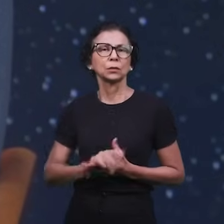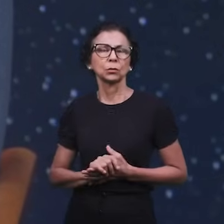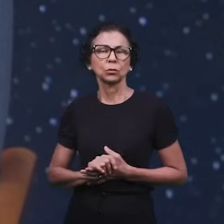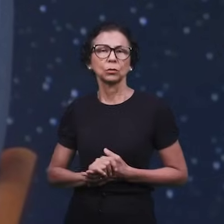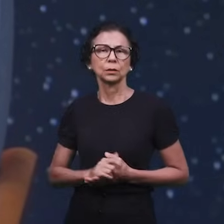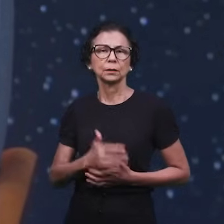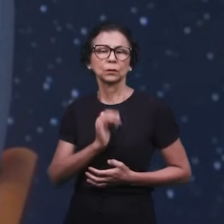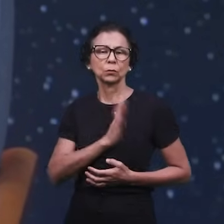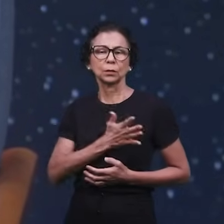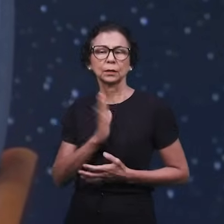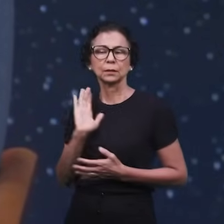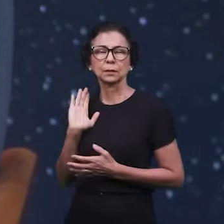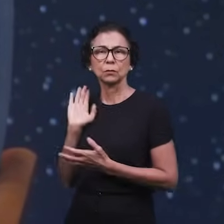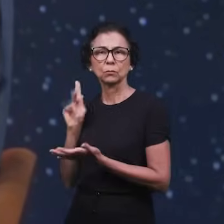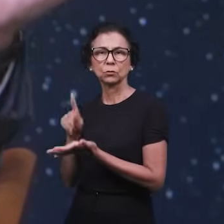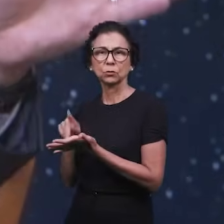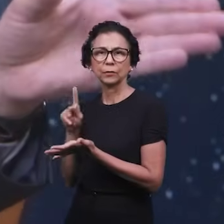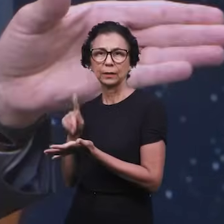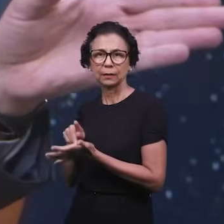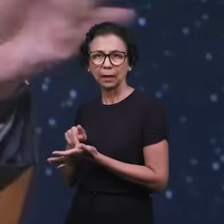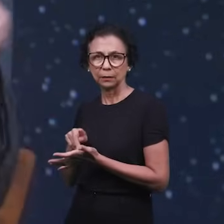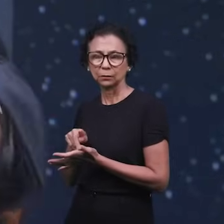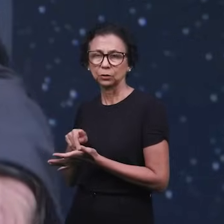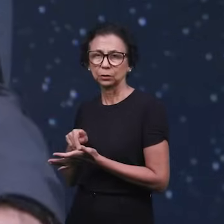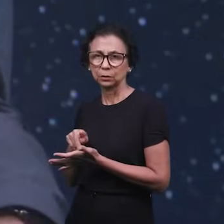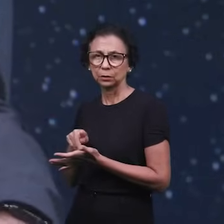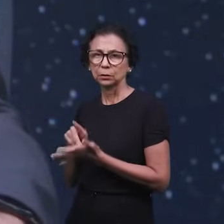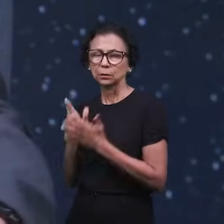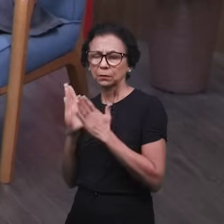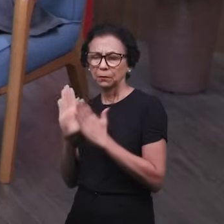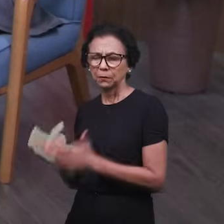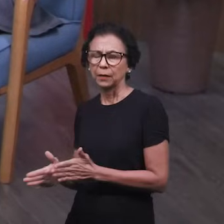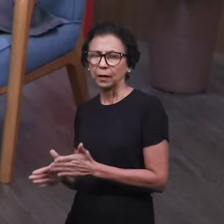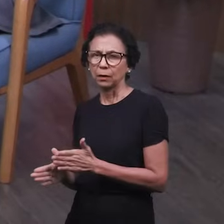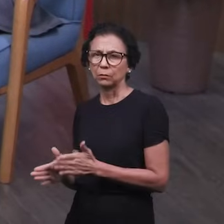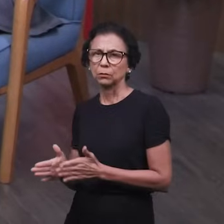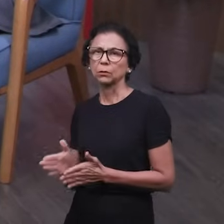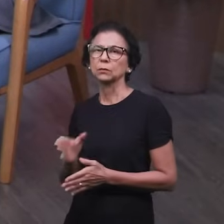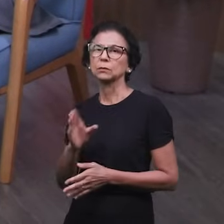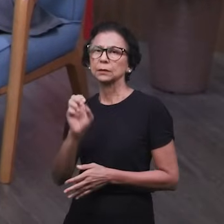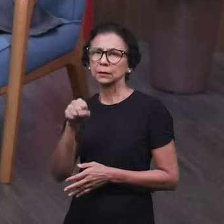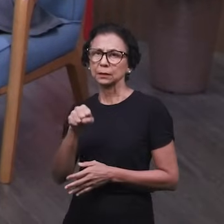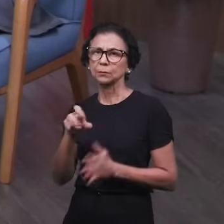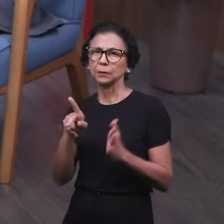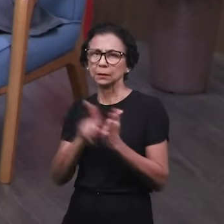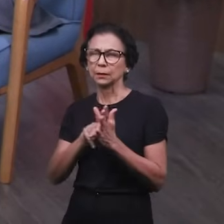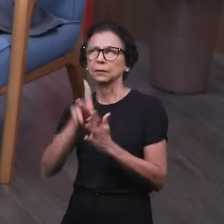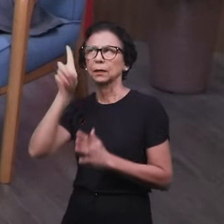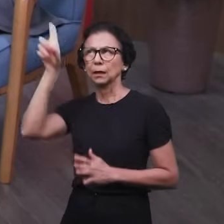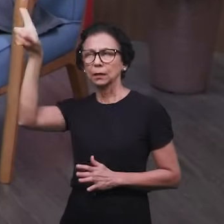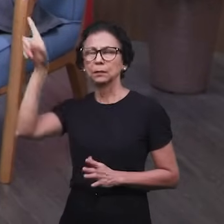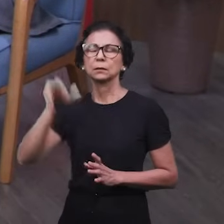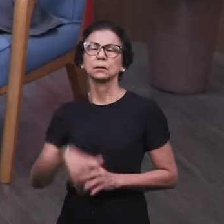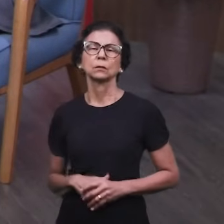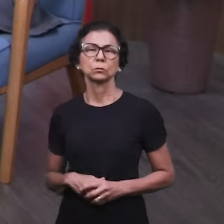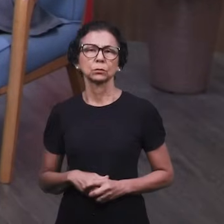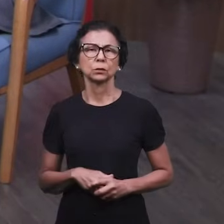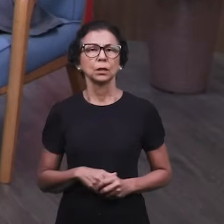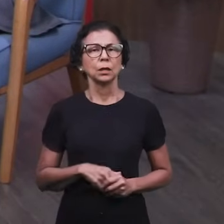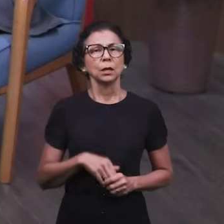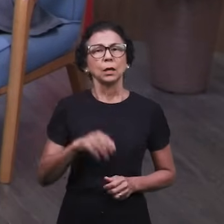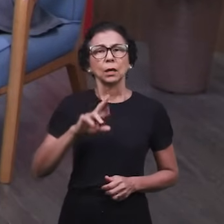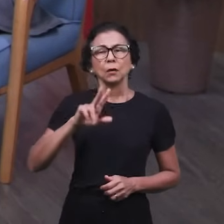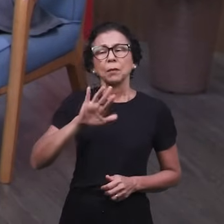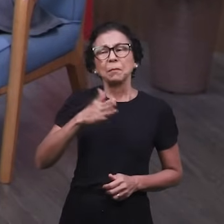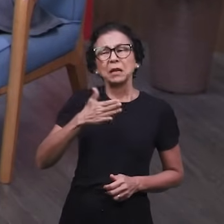coração. Esse é de Deus e, portanto, não está no maligno. Muito bem. E não tem meio termo. Não. Ou é um ou